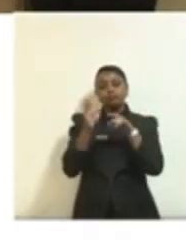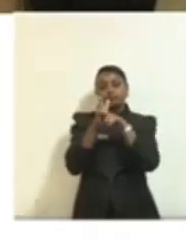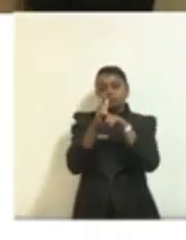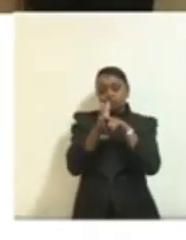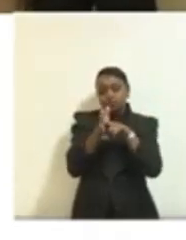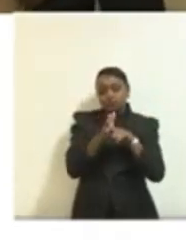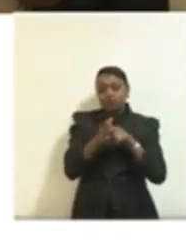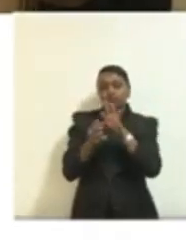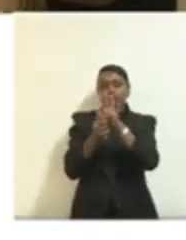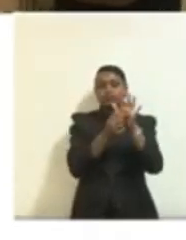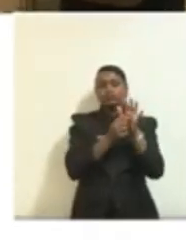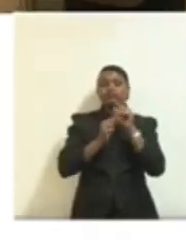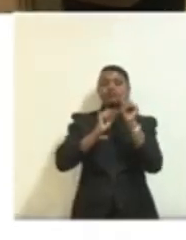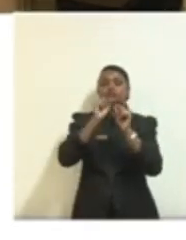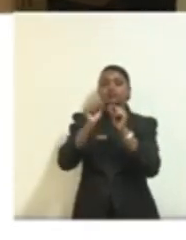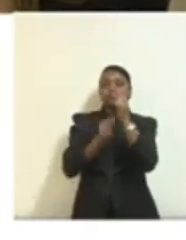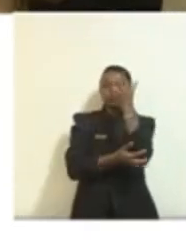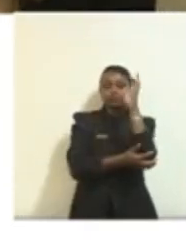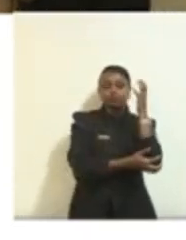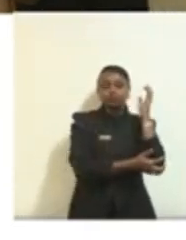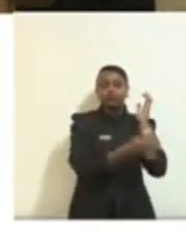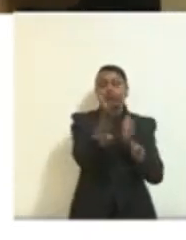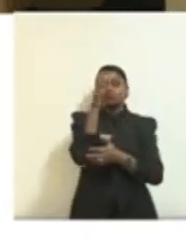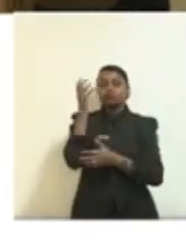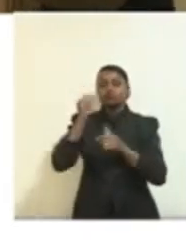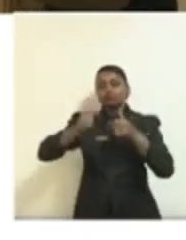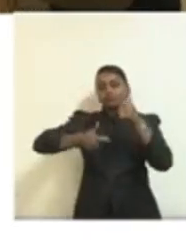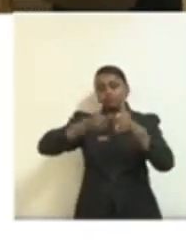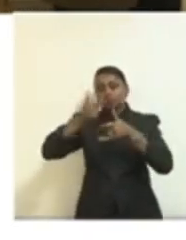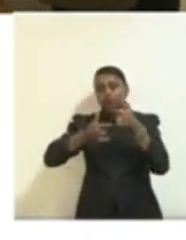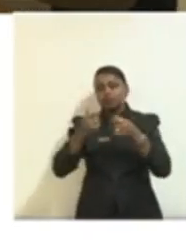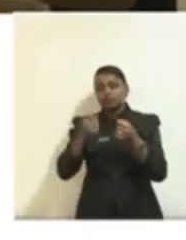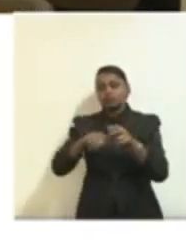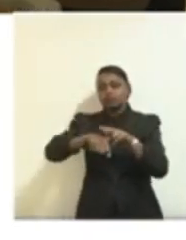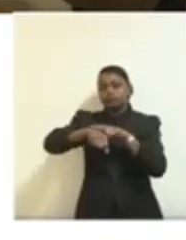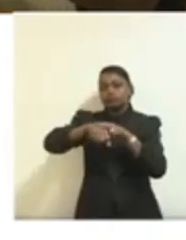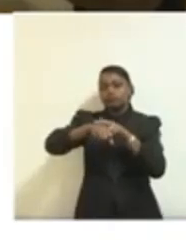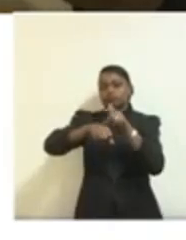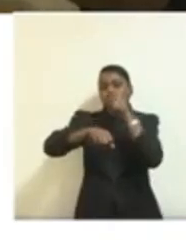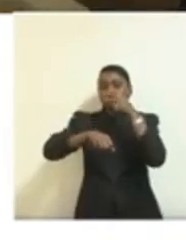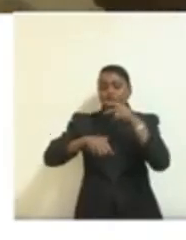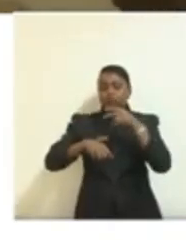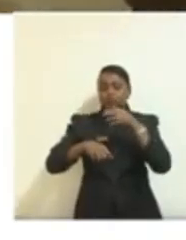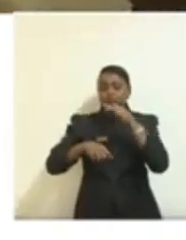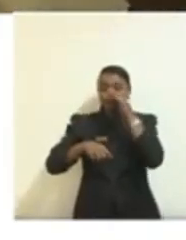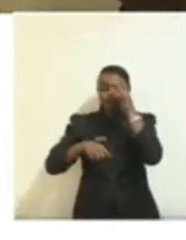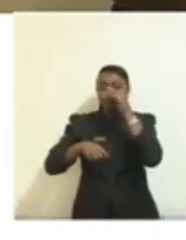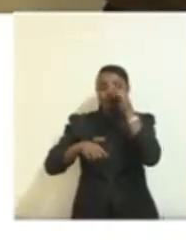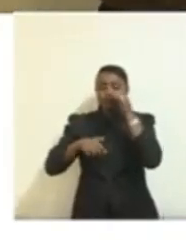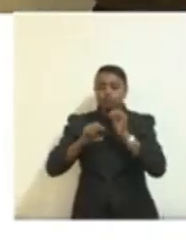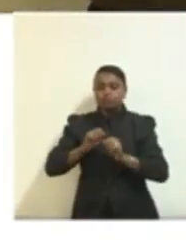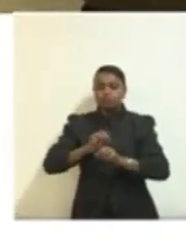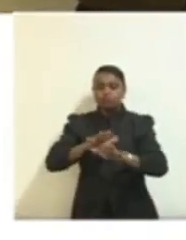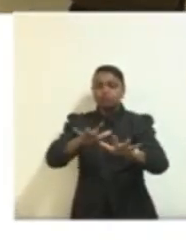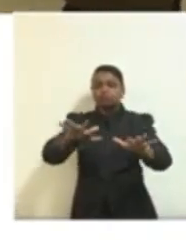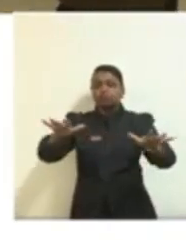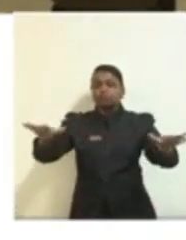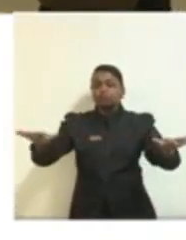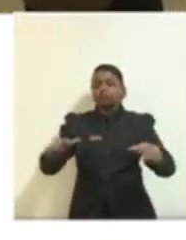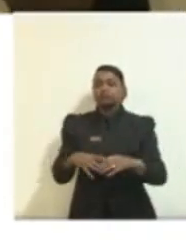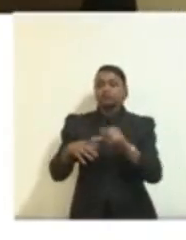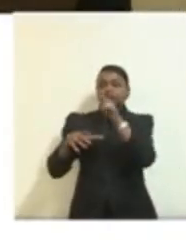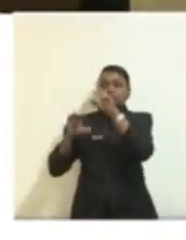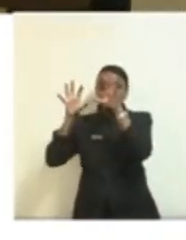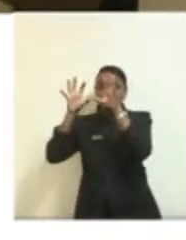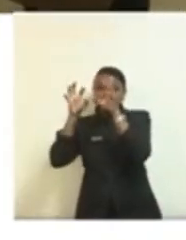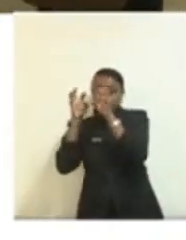né, de serviços ecossistêmicos, com base em índice de vegetação. E notem que, quanto mais escuro,